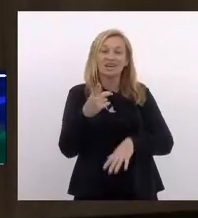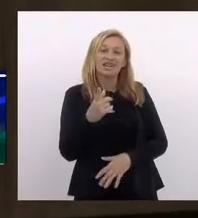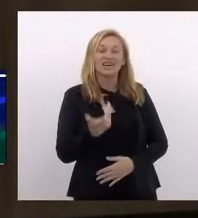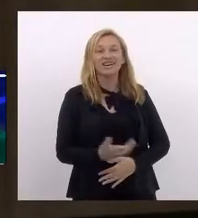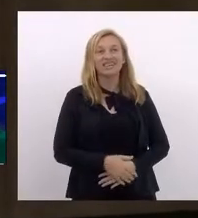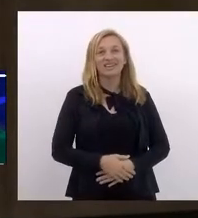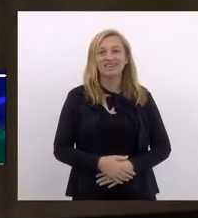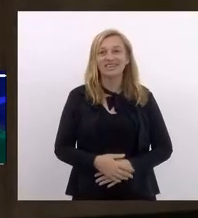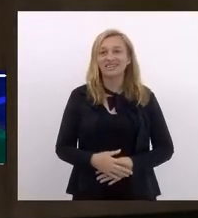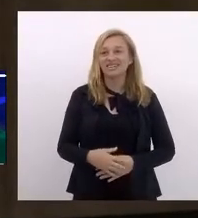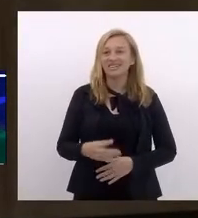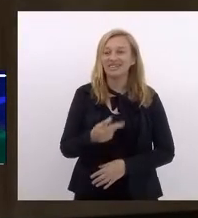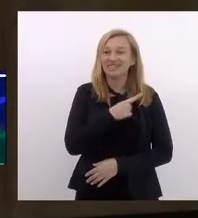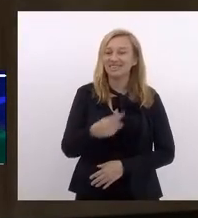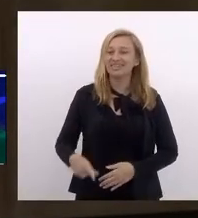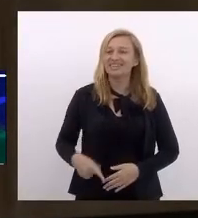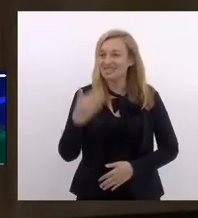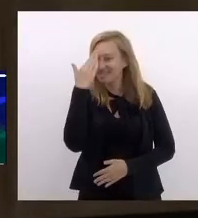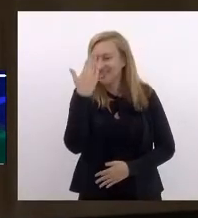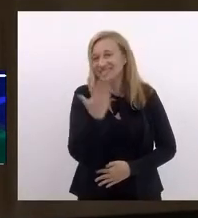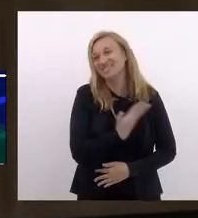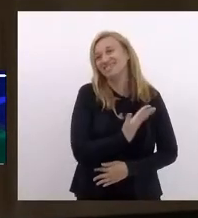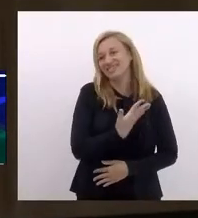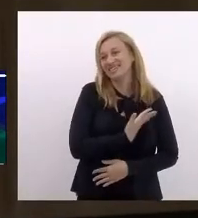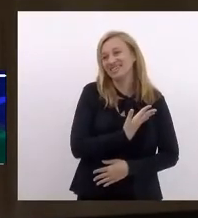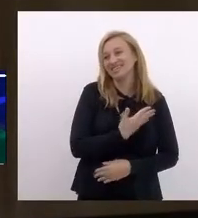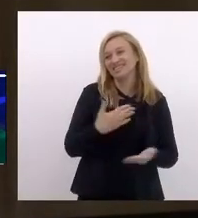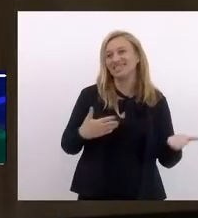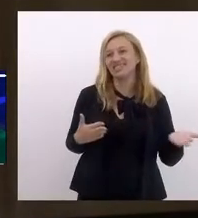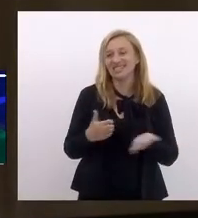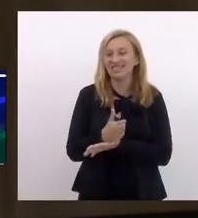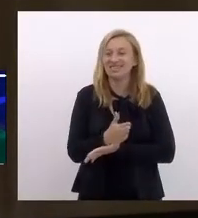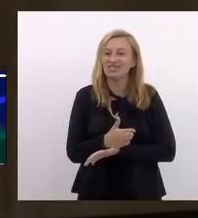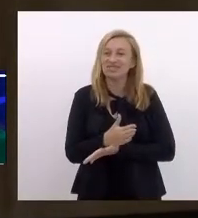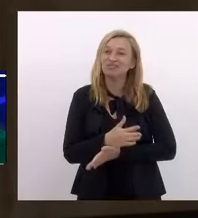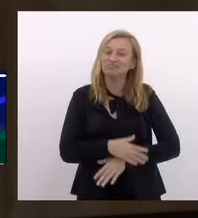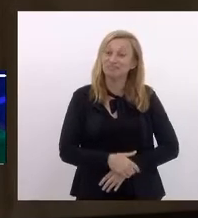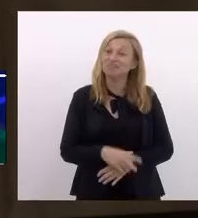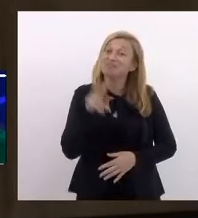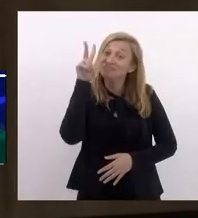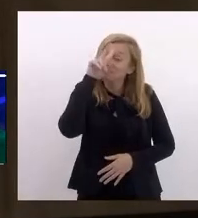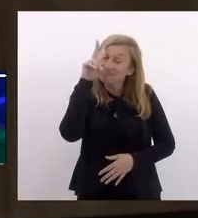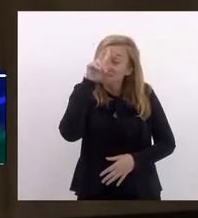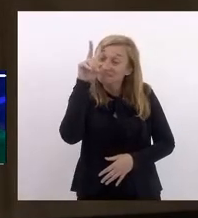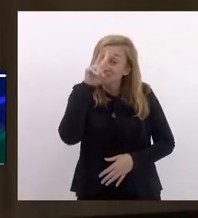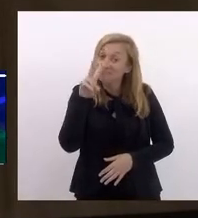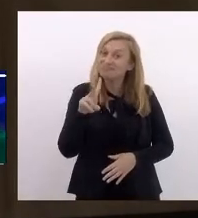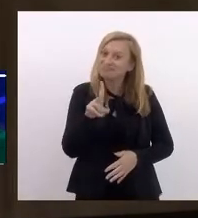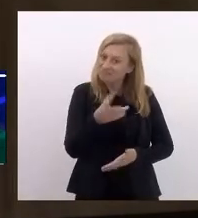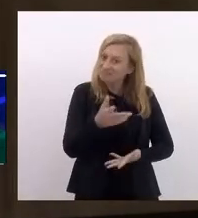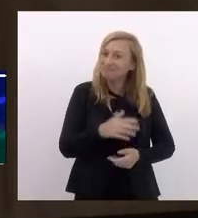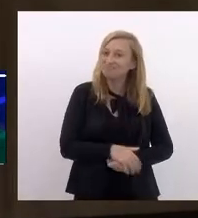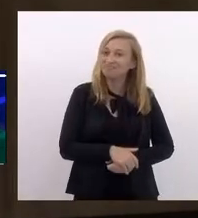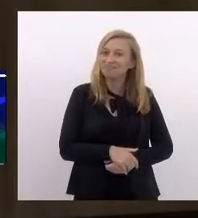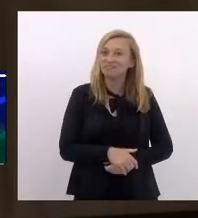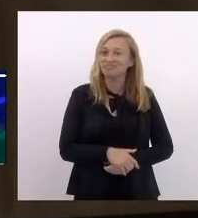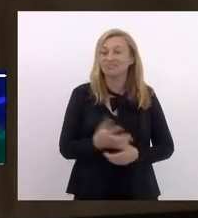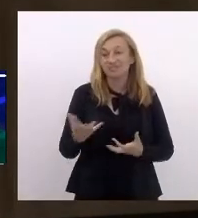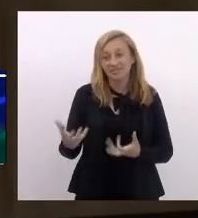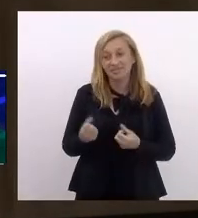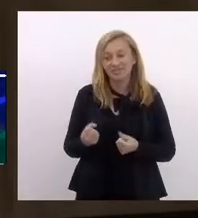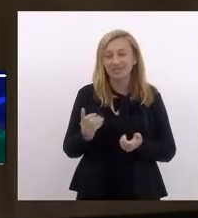só agradecer aos meus colegas por essa aprovação. Lembrar que, por incrível que pareça, eu recebi